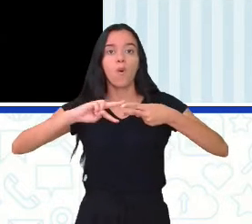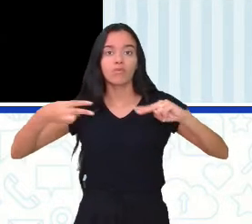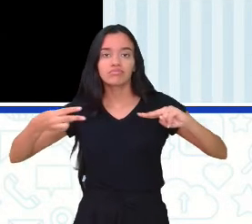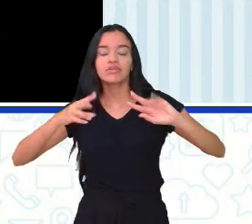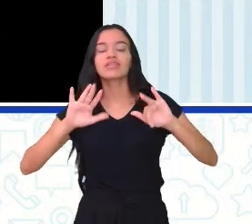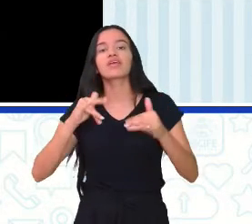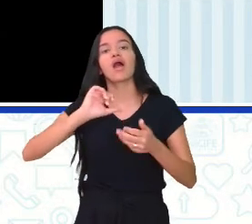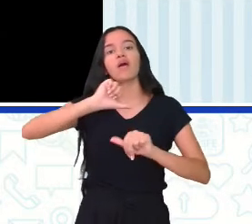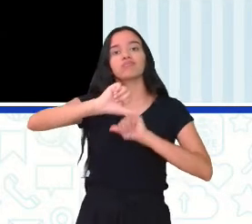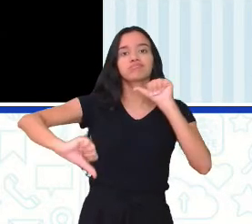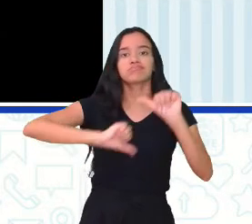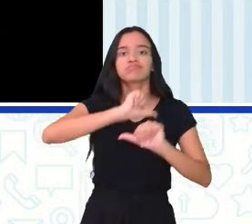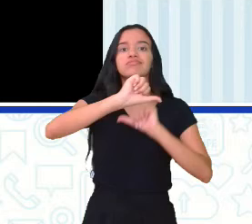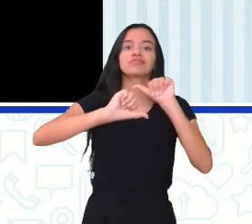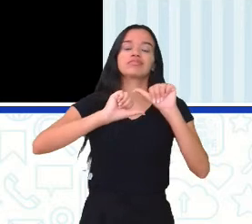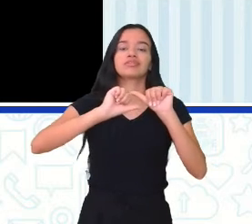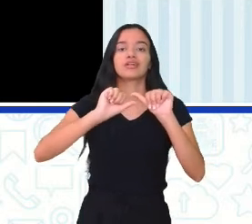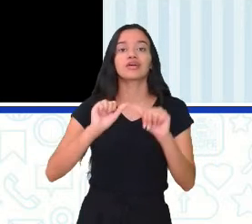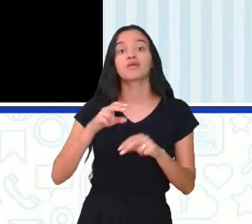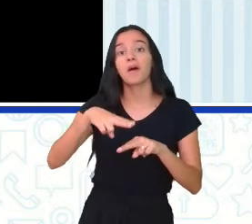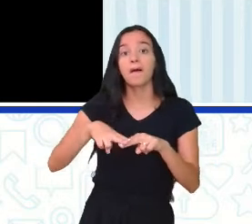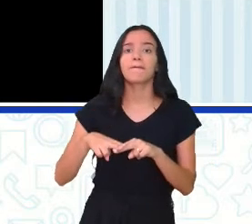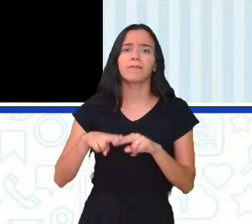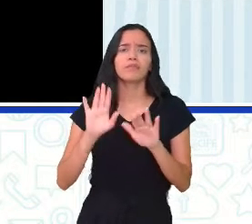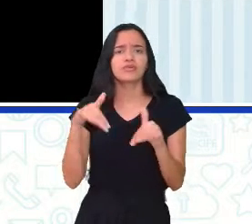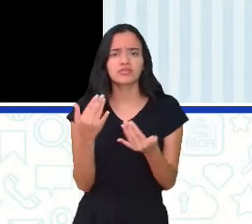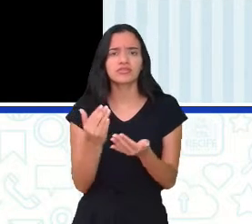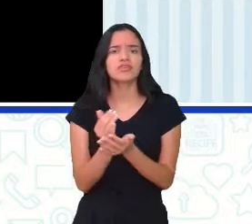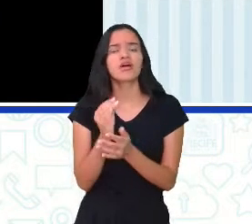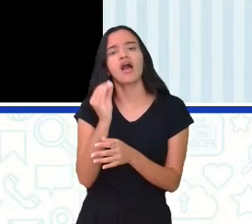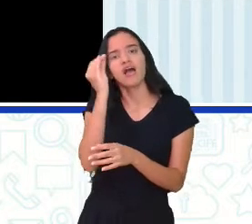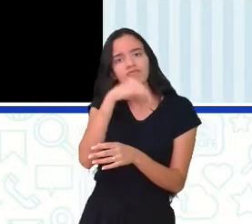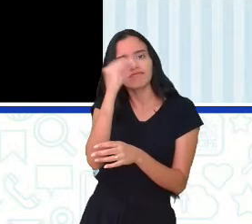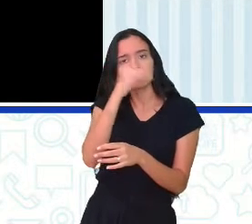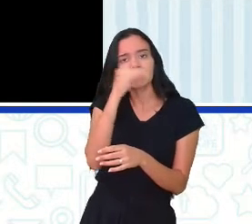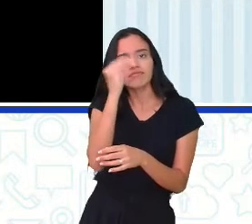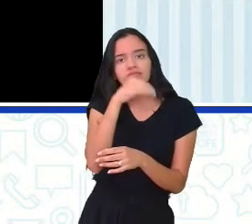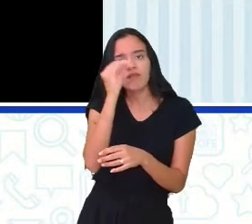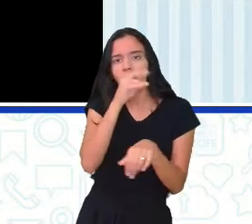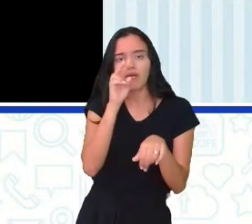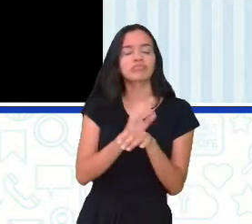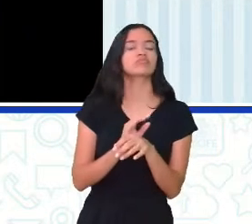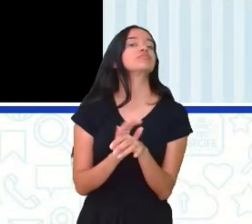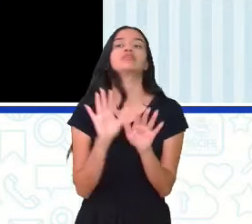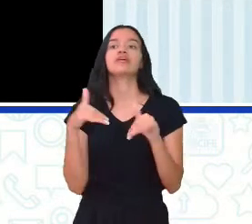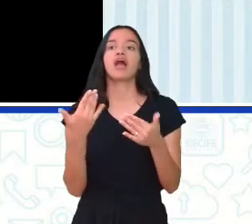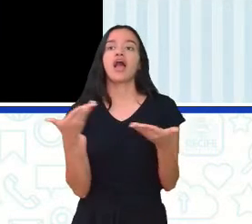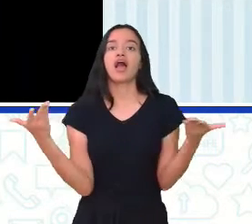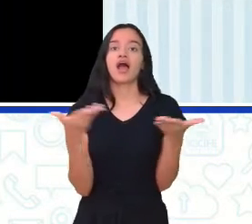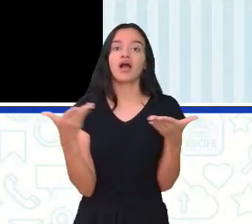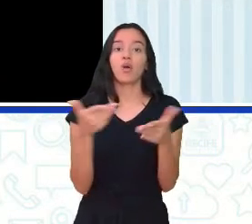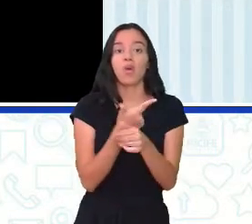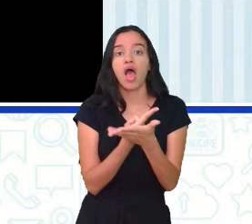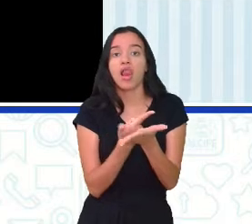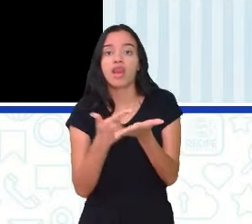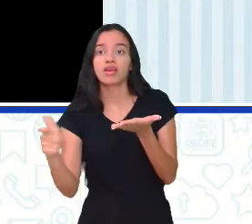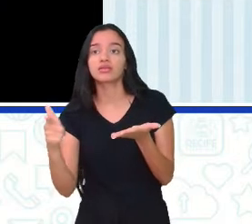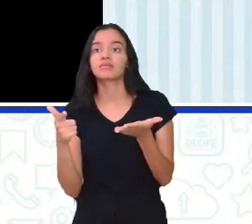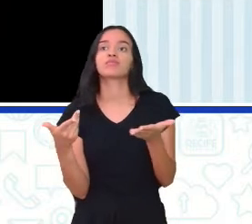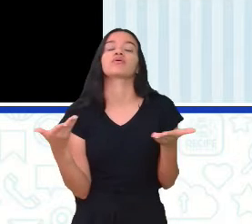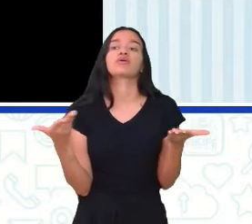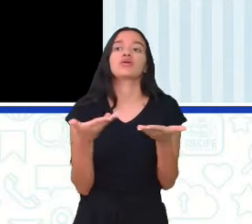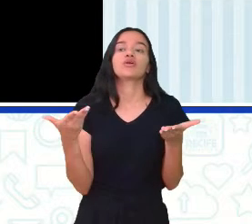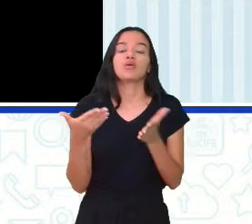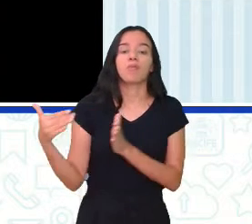deixá-las estéreis e, portanto, inofensivas. Terminada essa etapa, o efluente já está limpo e pode ser lançado em